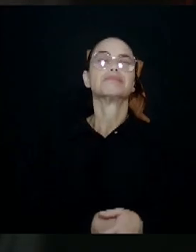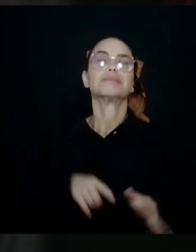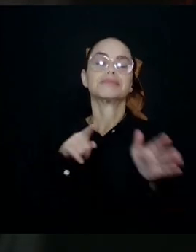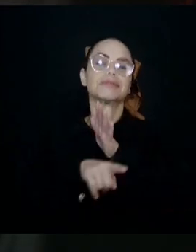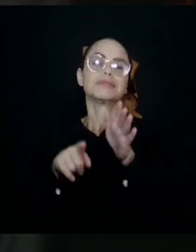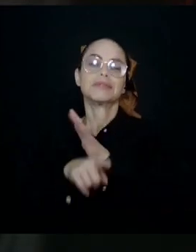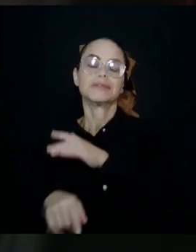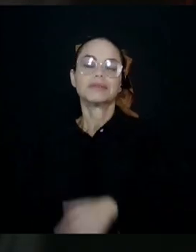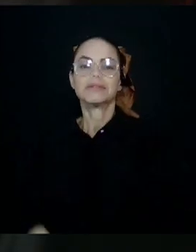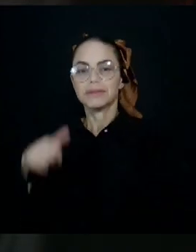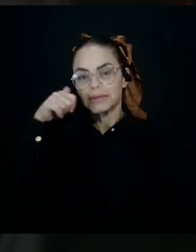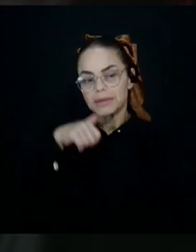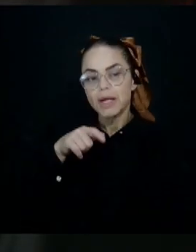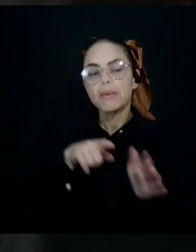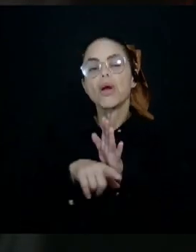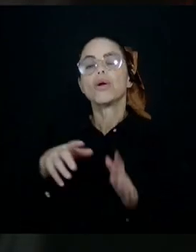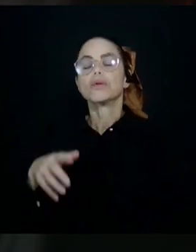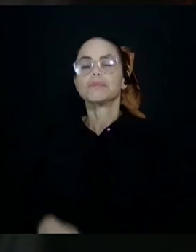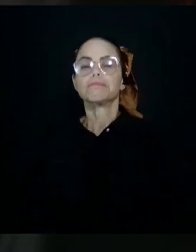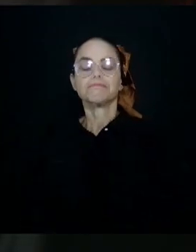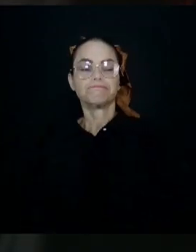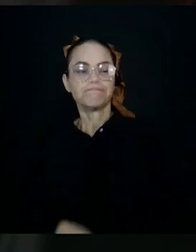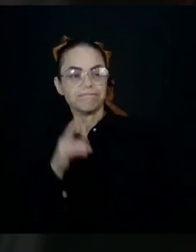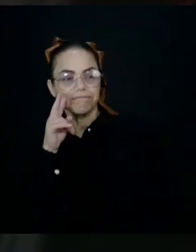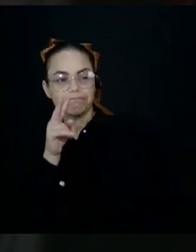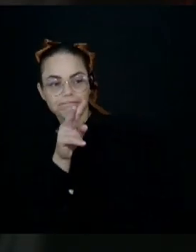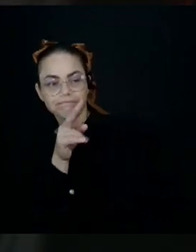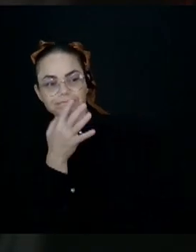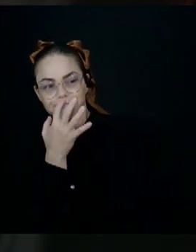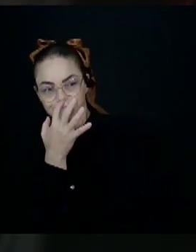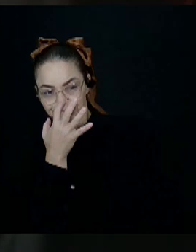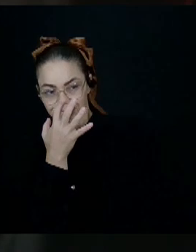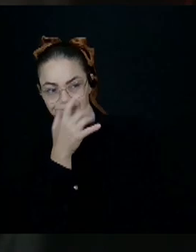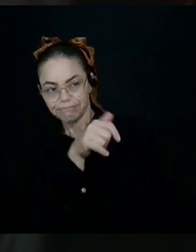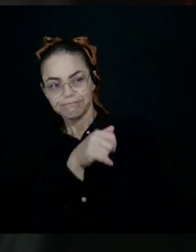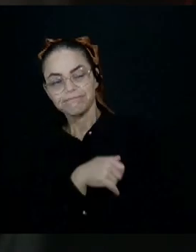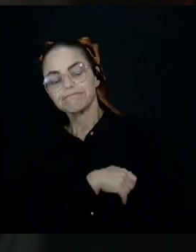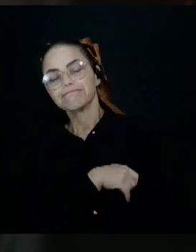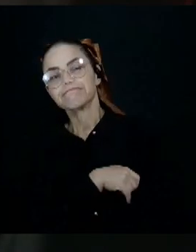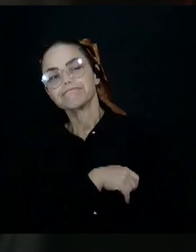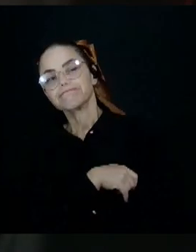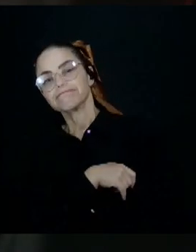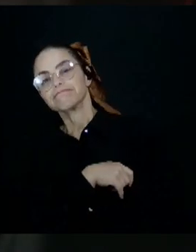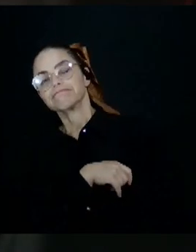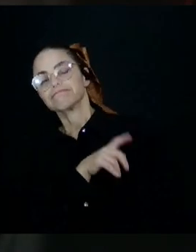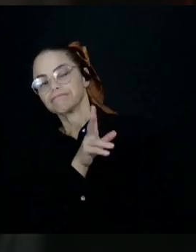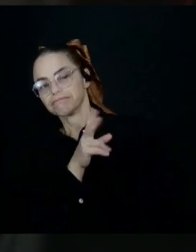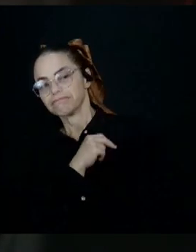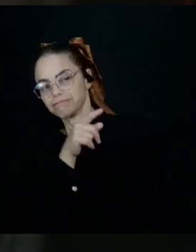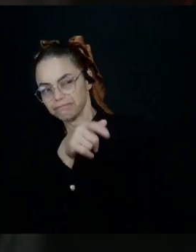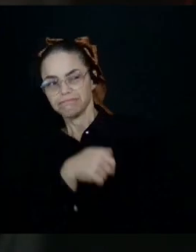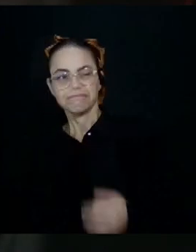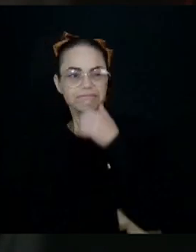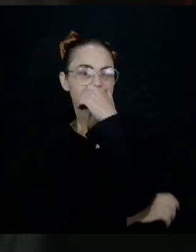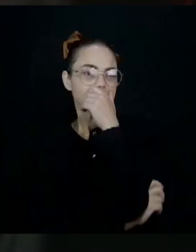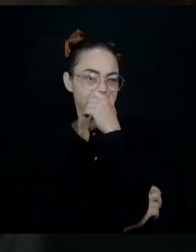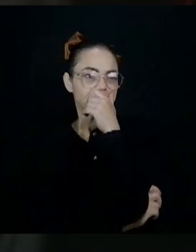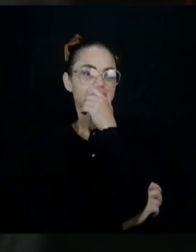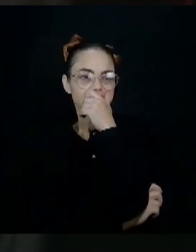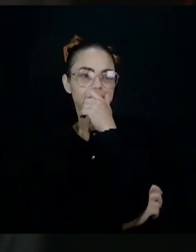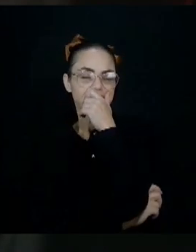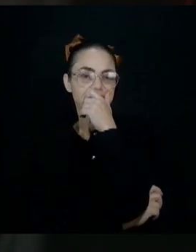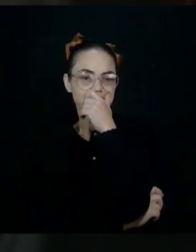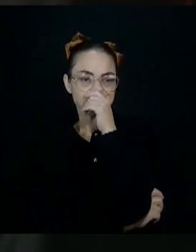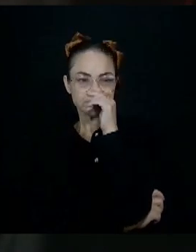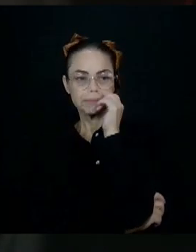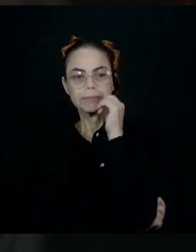mulher olhando outra mulher de uma forma assim, tipo, nossa, olha ela, né? e no momento em que